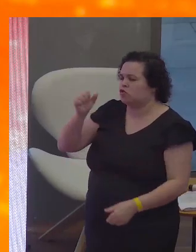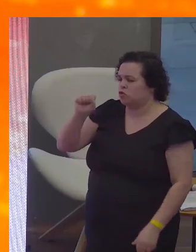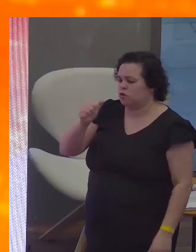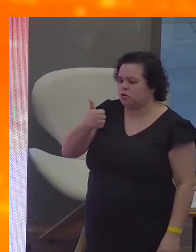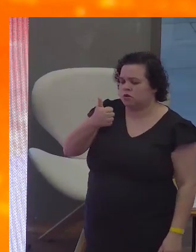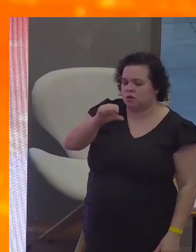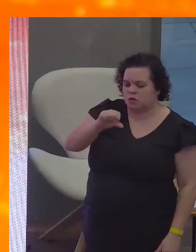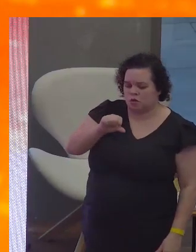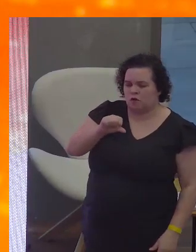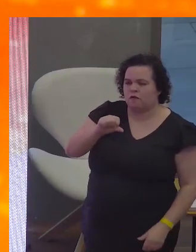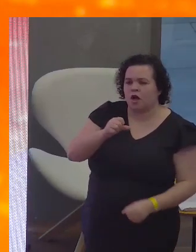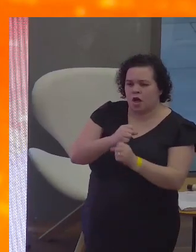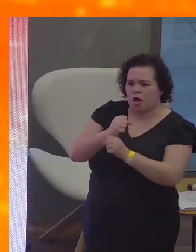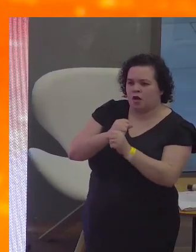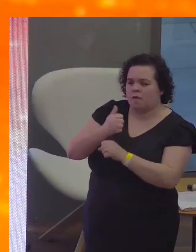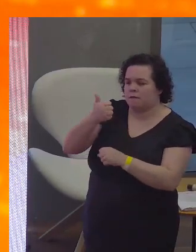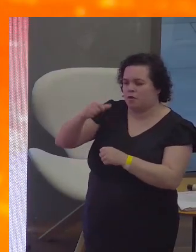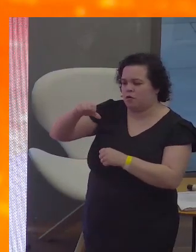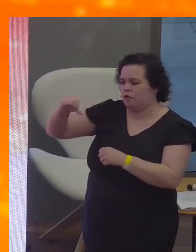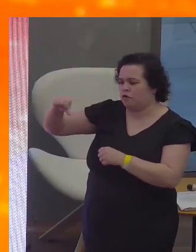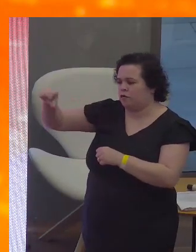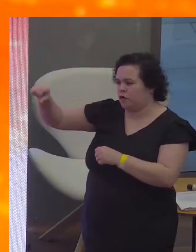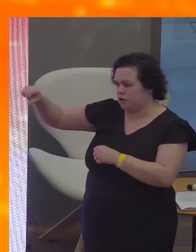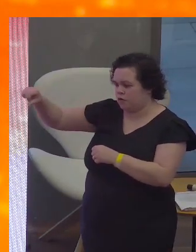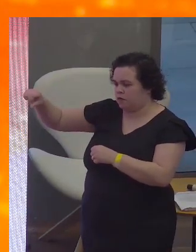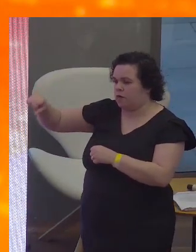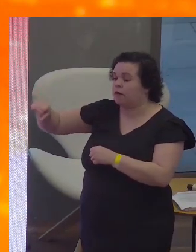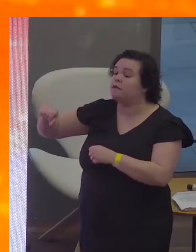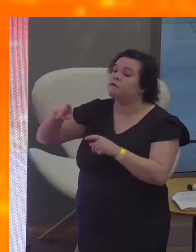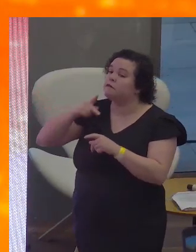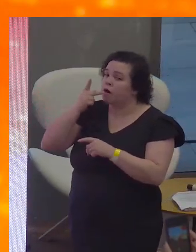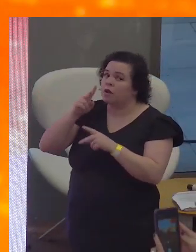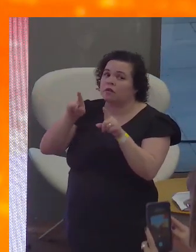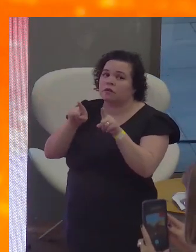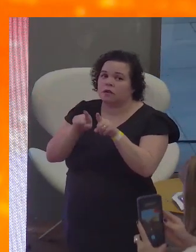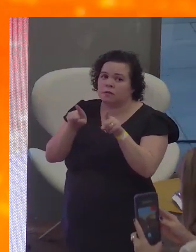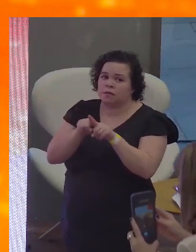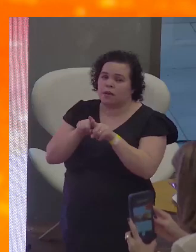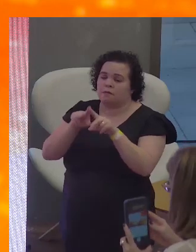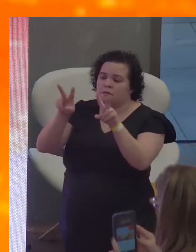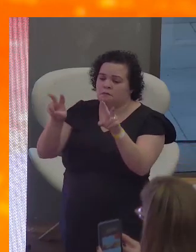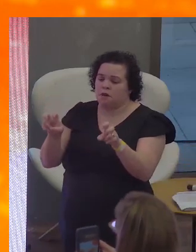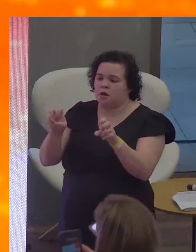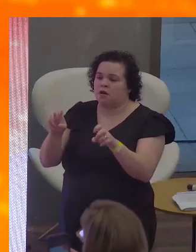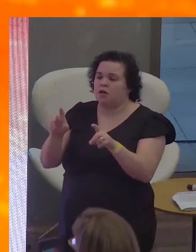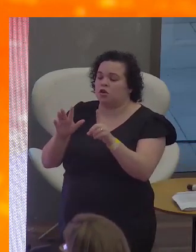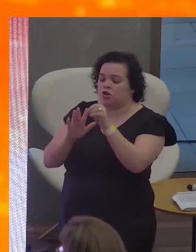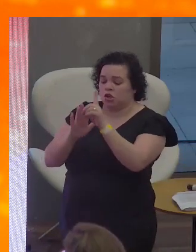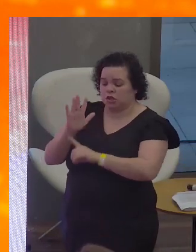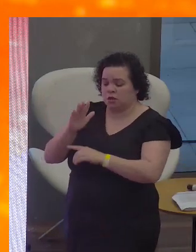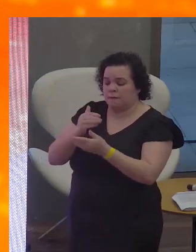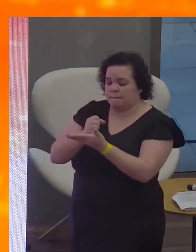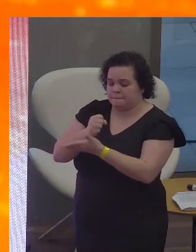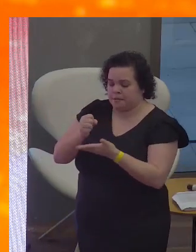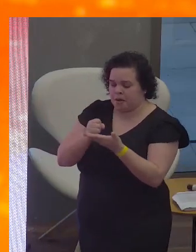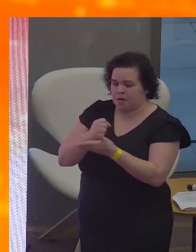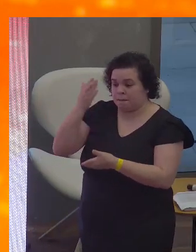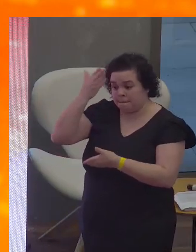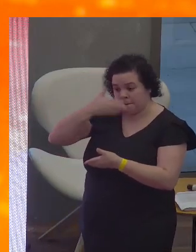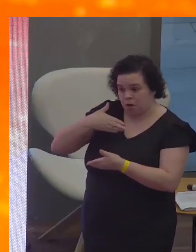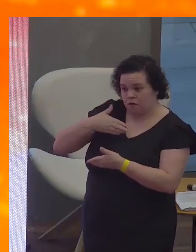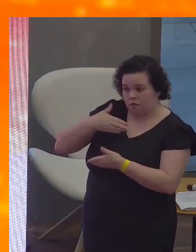de 1999, e que também falam sobre essa questão de diretrizes básicas para a comprovação das